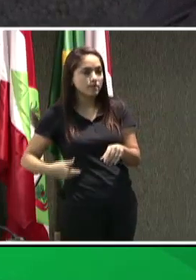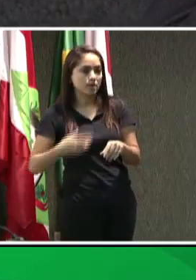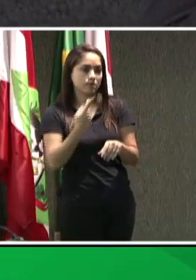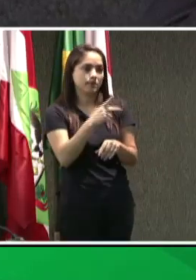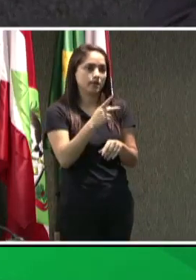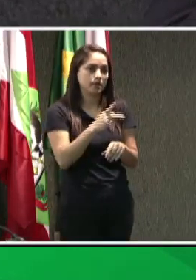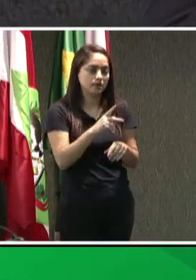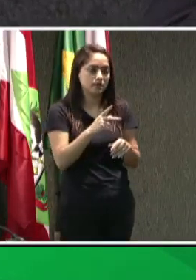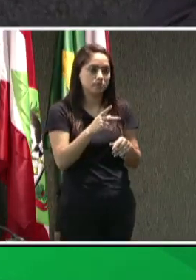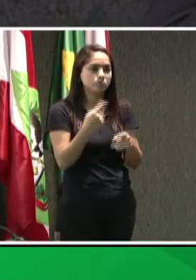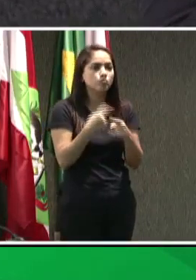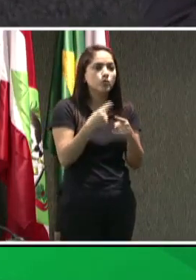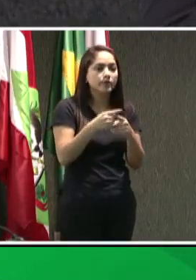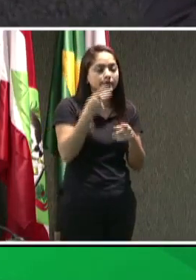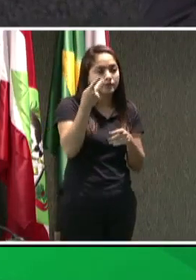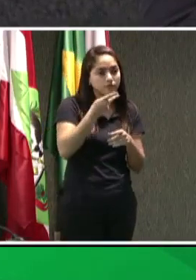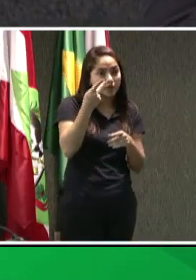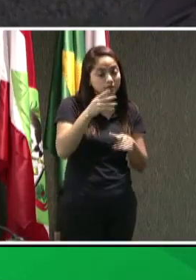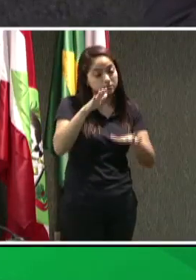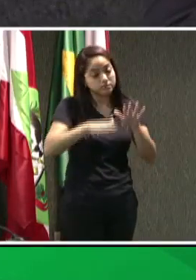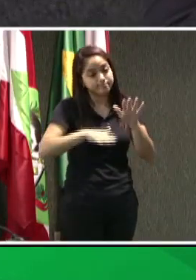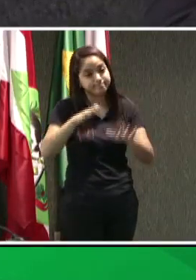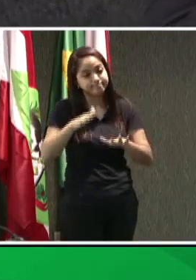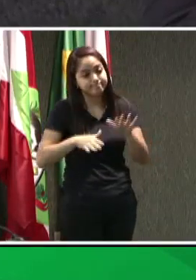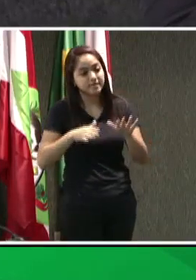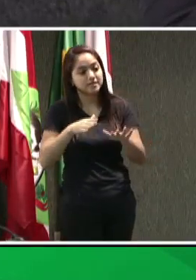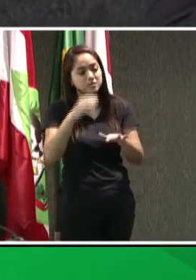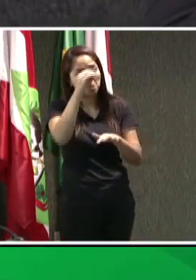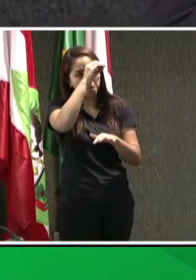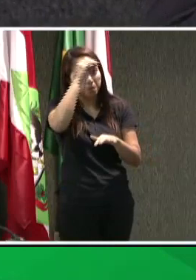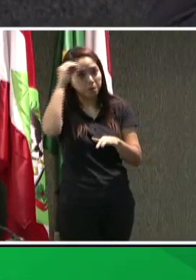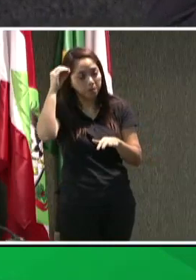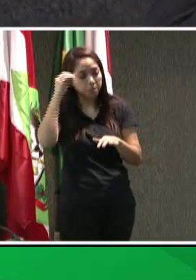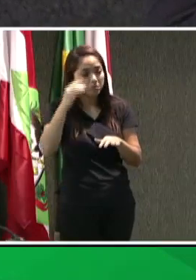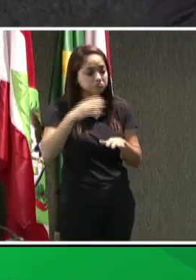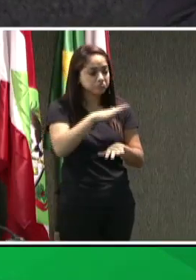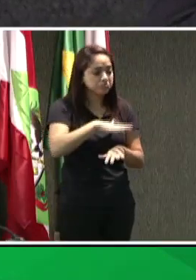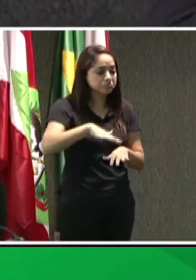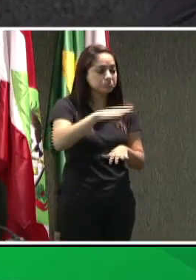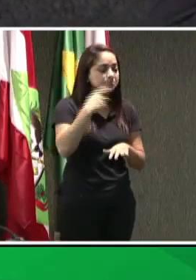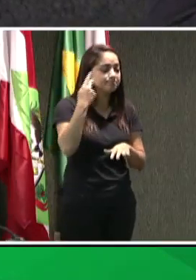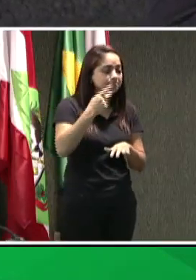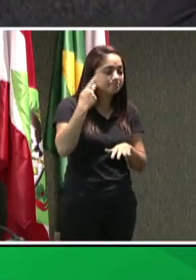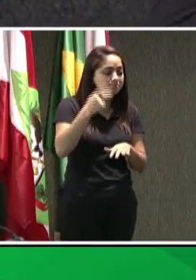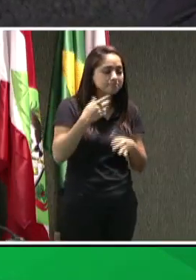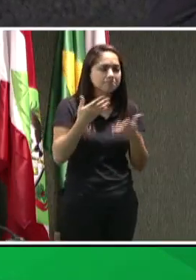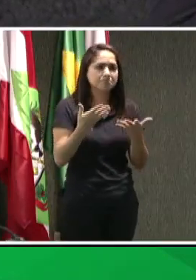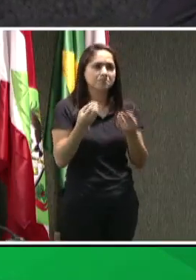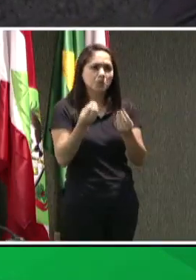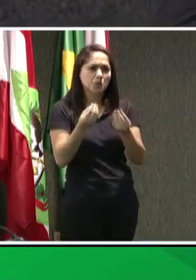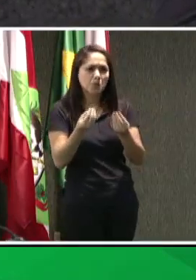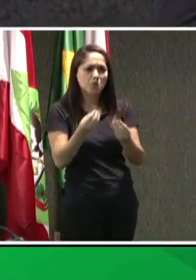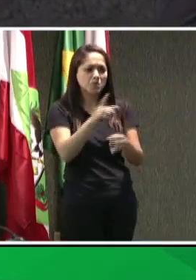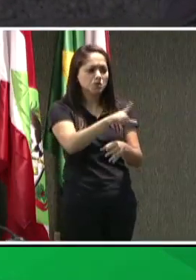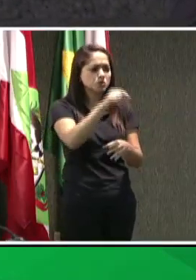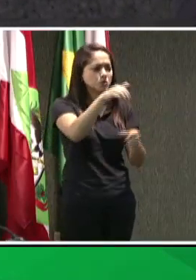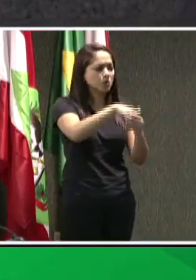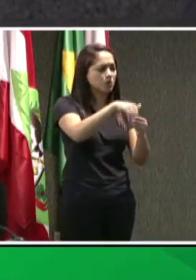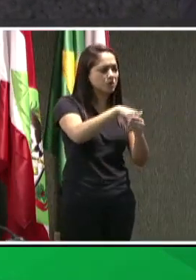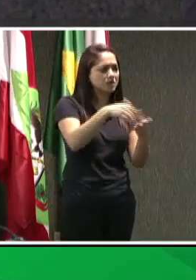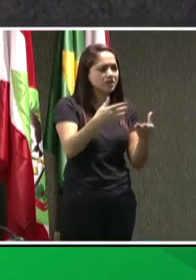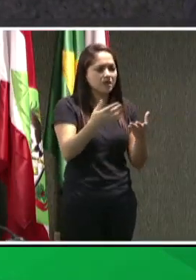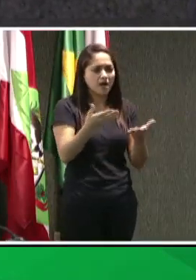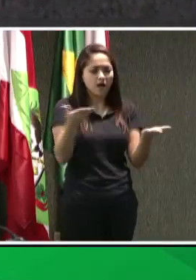Por que eu estou fazendo essa fala? Porque, às vezes, a gente é ingênuo na política e a gente diz assim, bah, mas eu elegi, agora vota